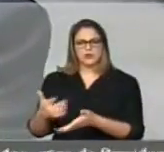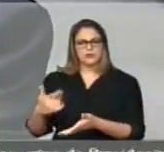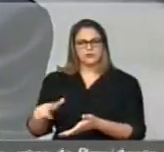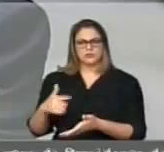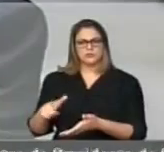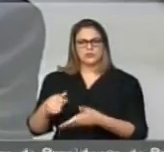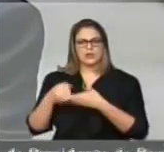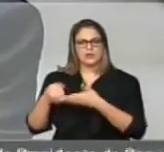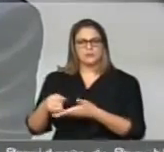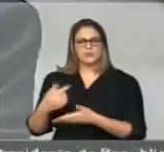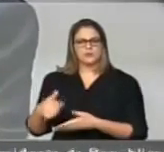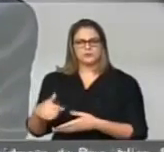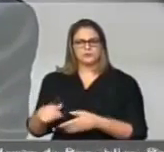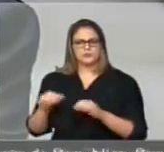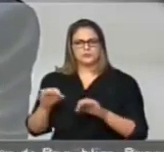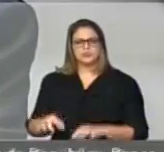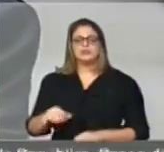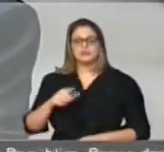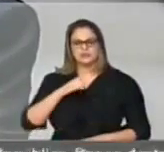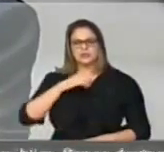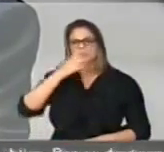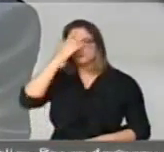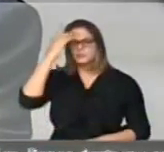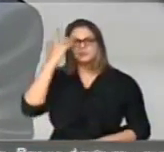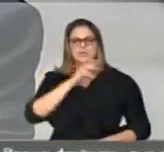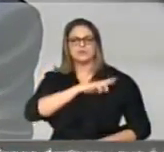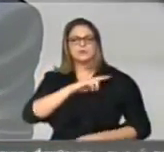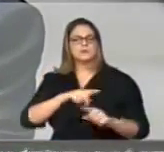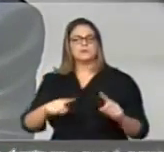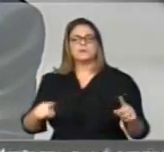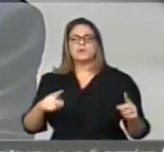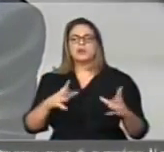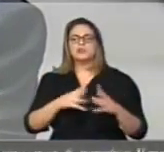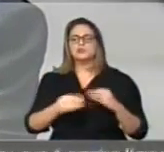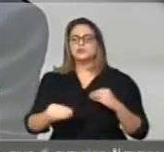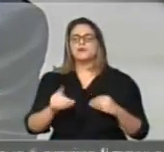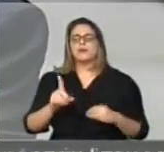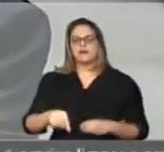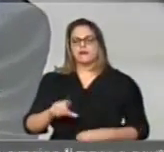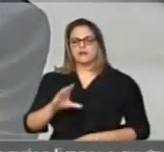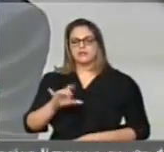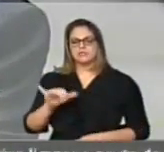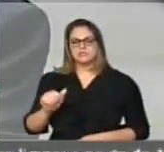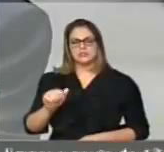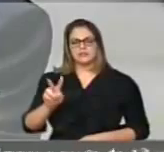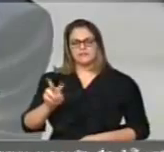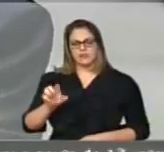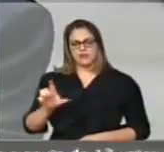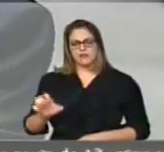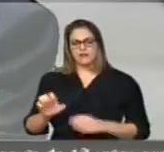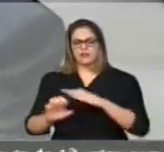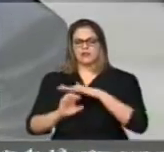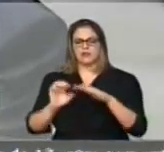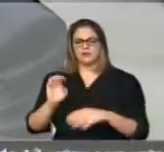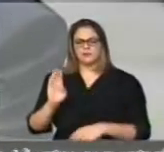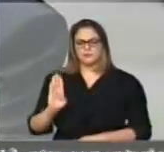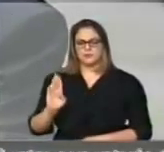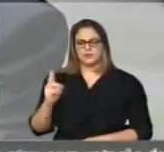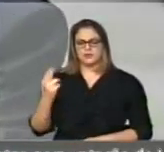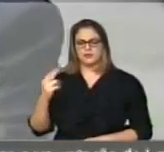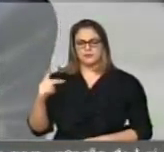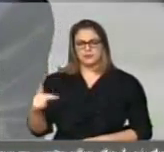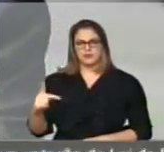tem responsáveis pela tragédia, mas elas não aparecem. É a companhia Vale e a anglo-australiana BHP. Só